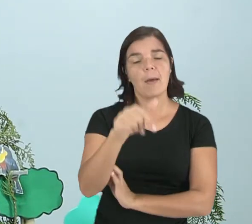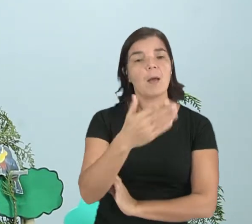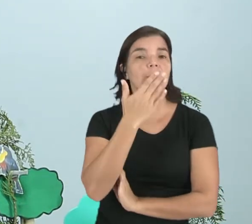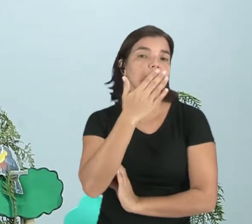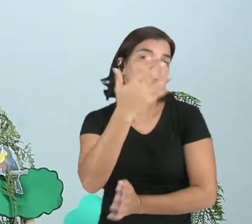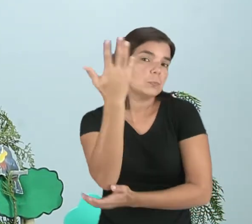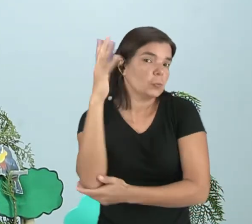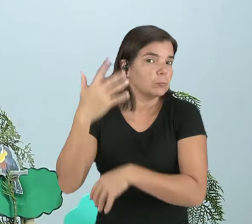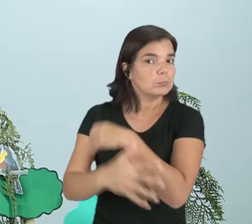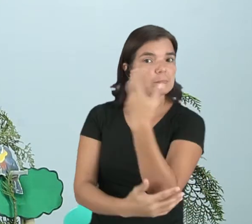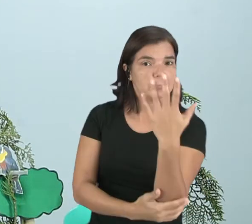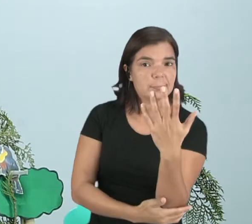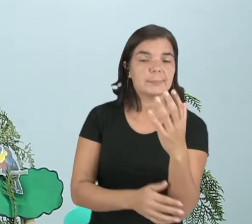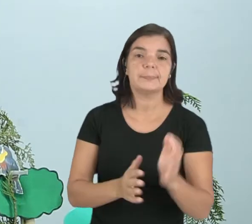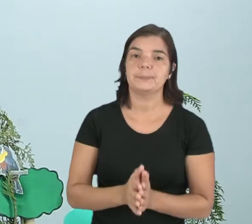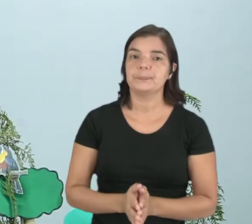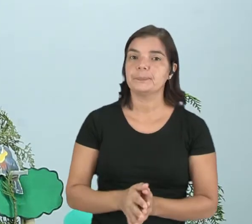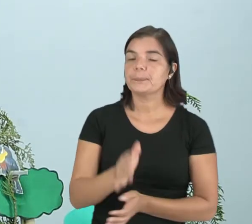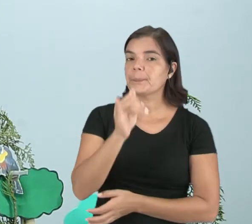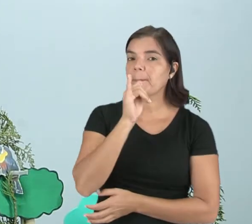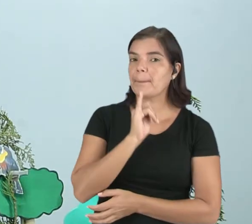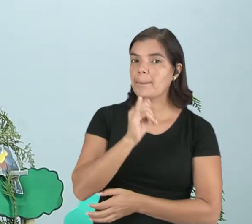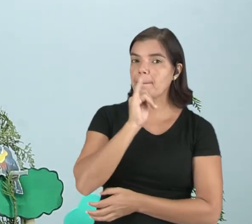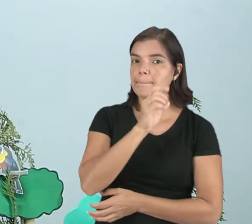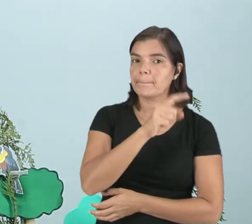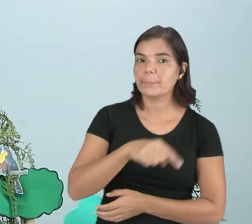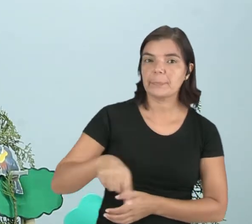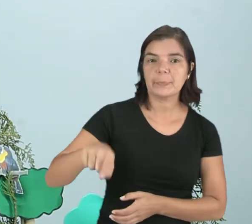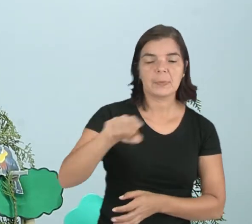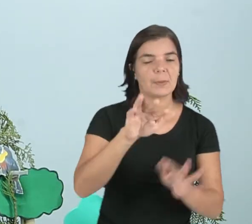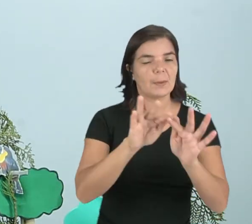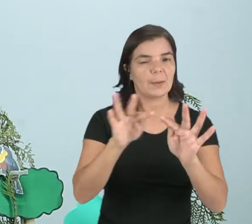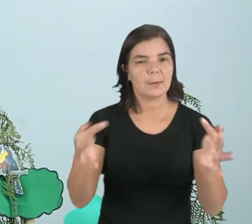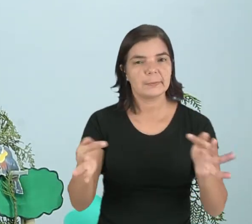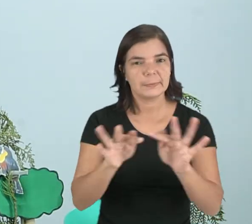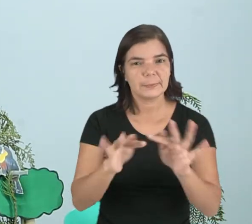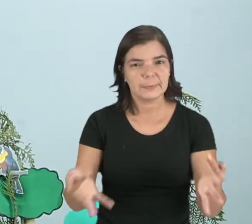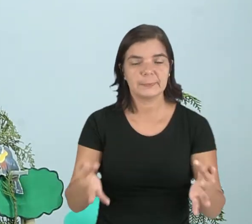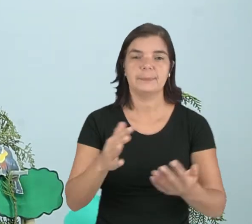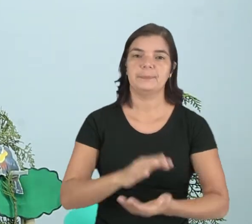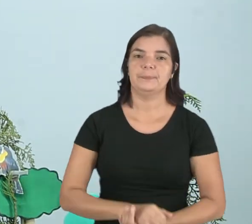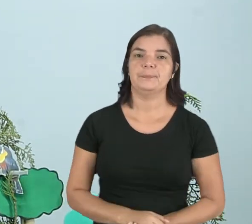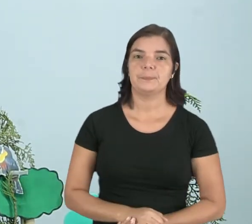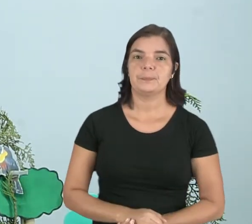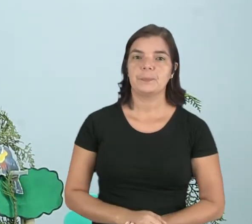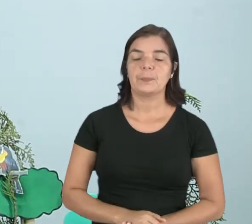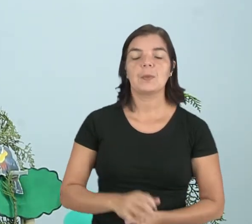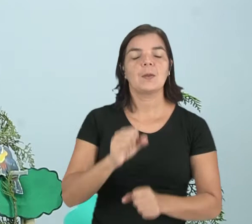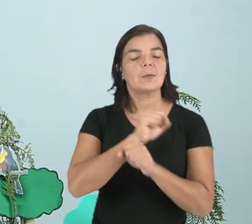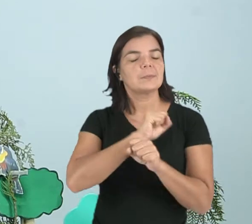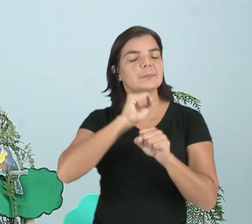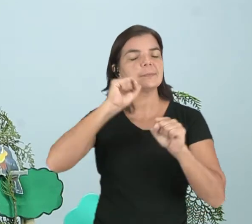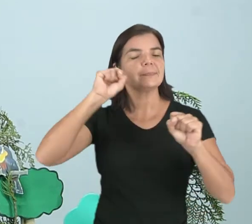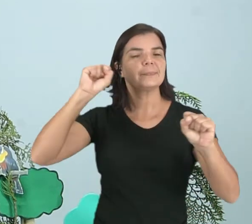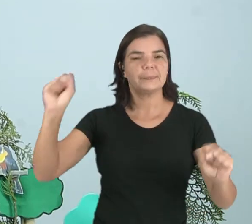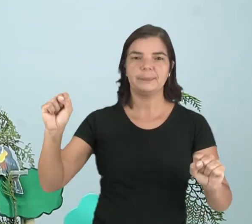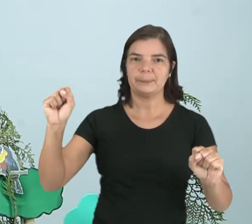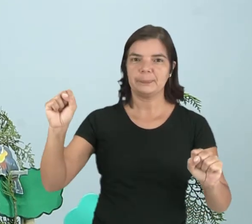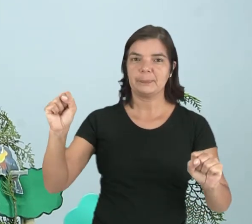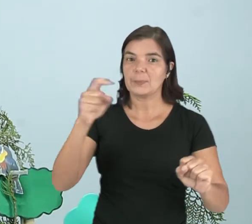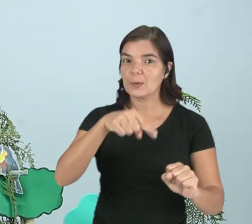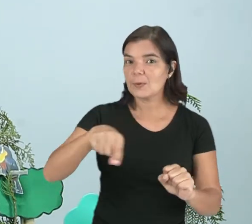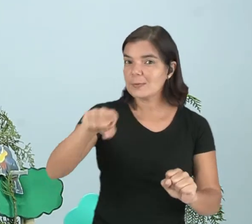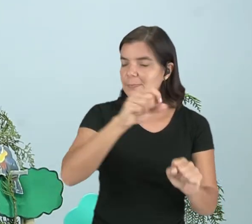de paisagem. Vou dar um exemplo para você bem simples. Quando acordamos, quando